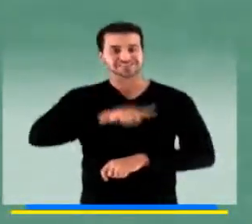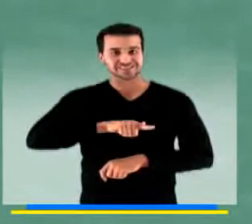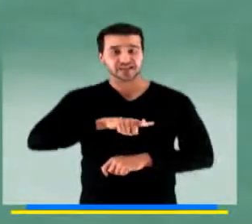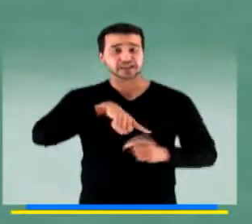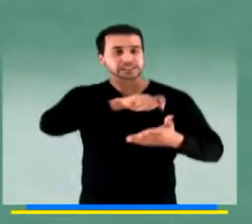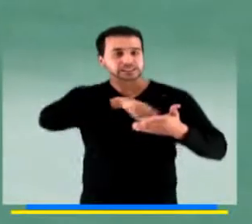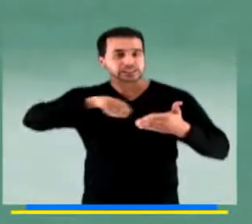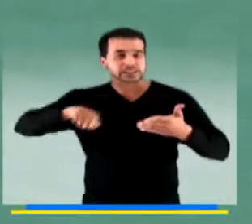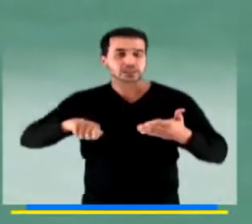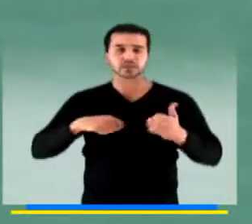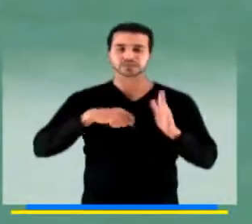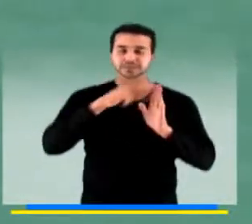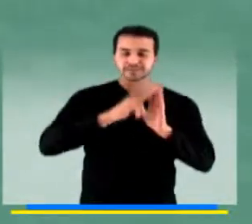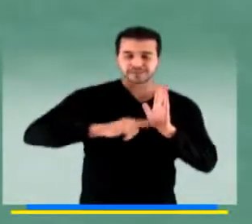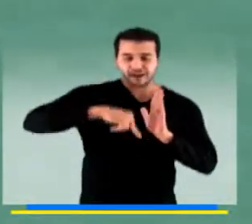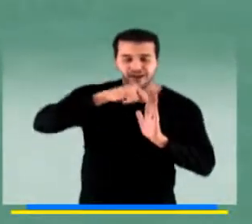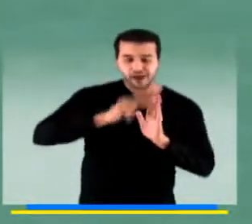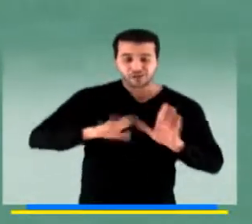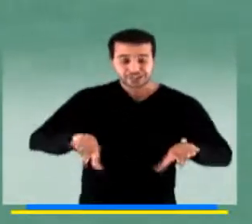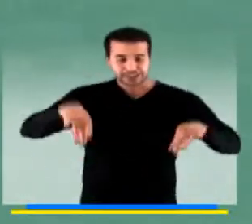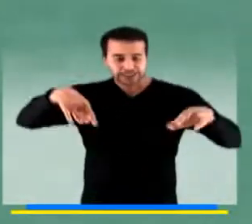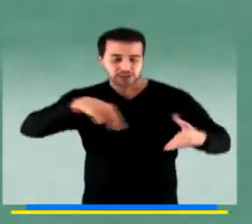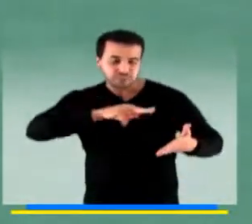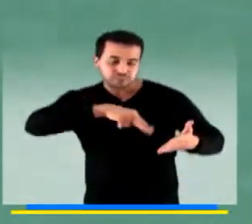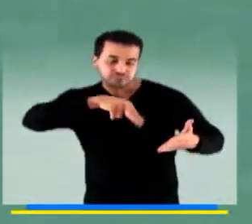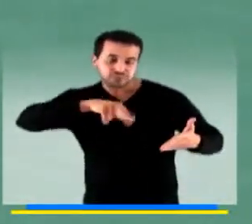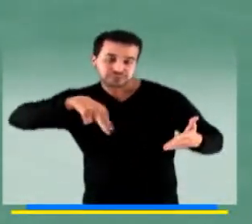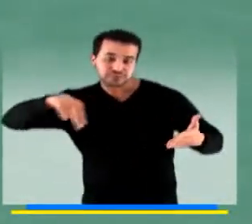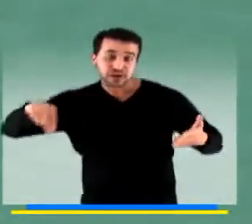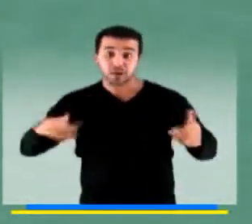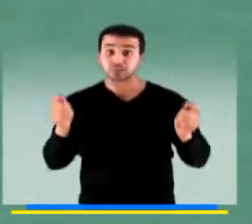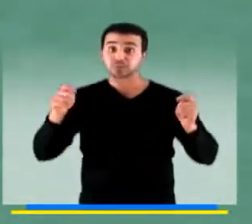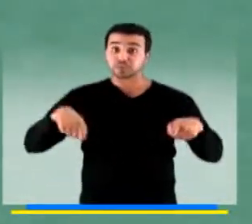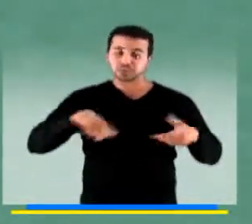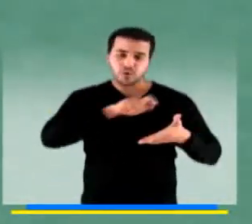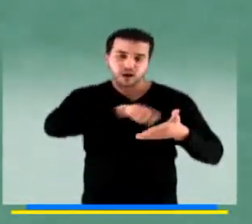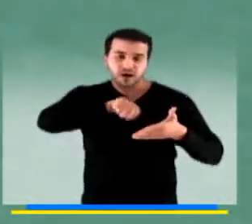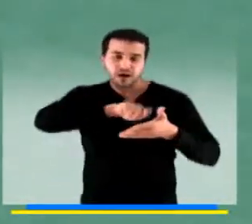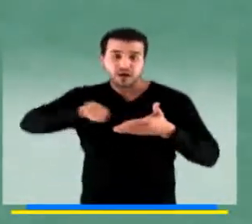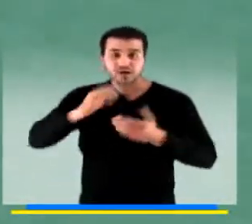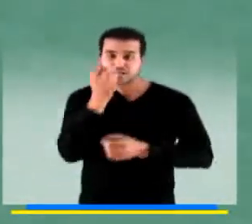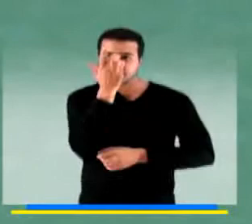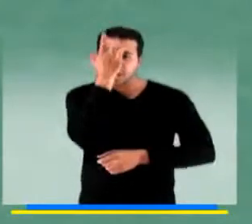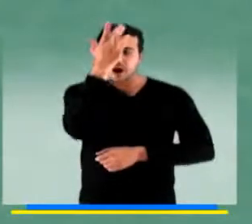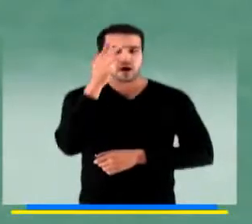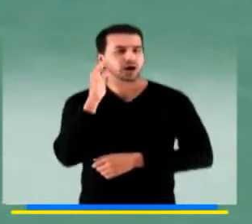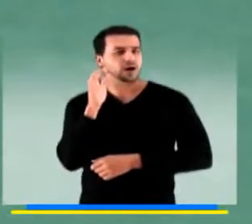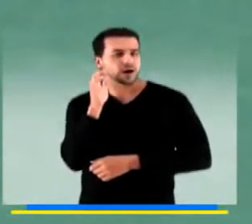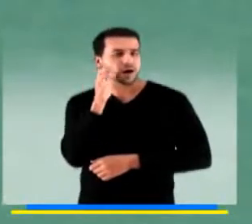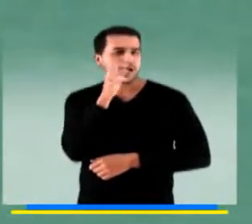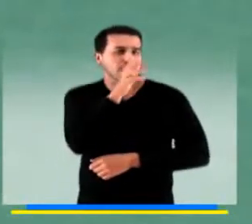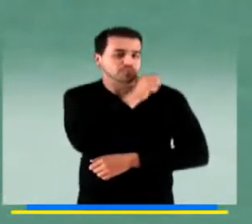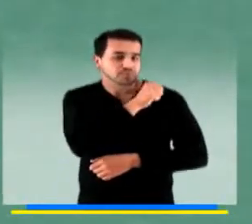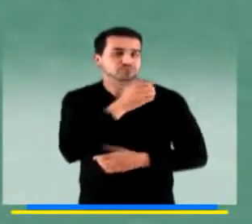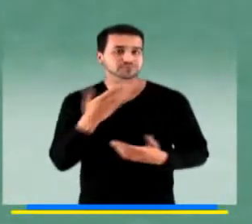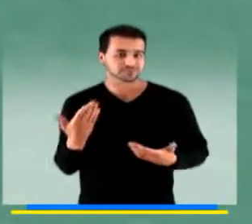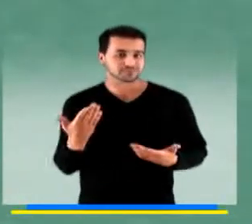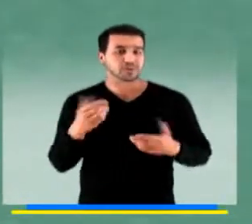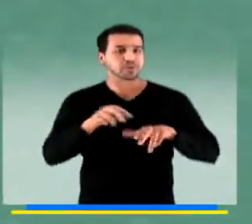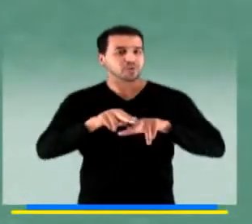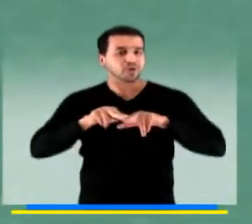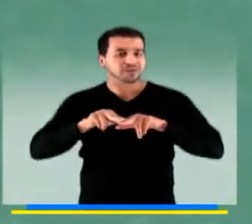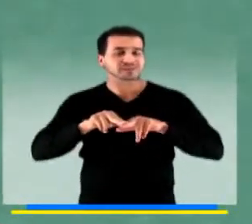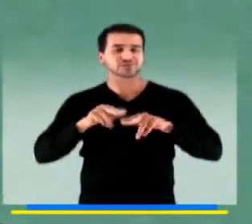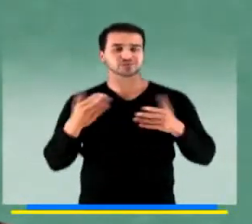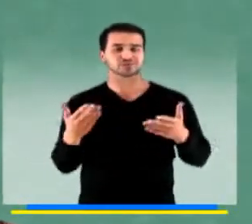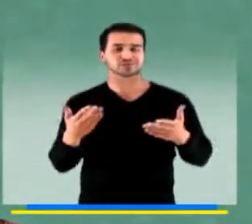A escrita com pincel e tinta sobre a seda tornou o ato de escrever mais fácil, mais rápido e por isso